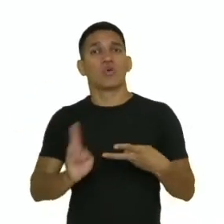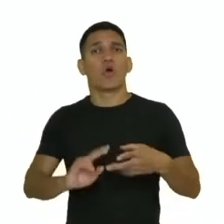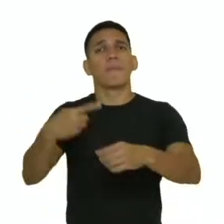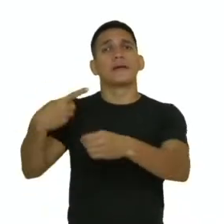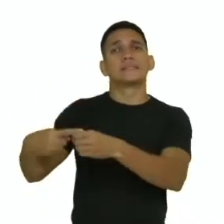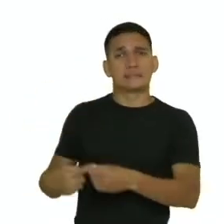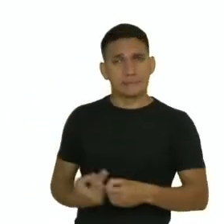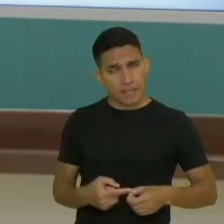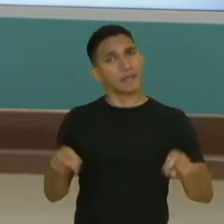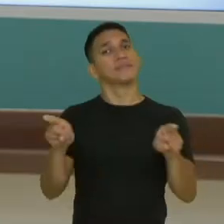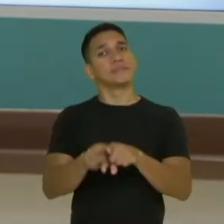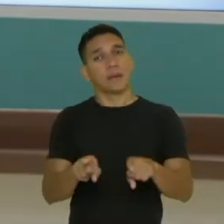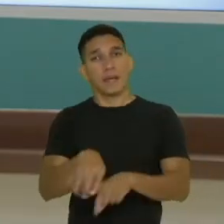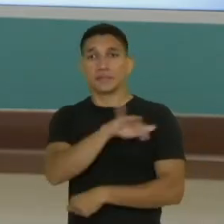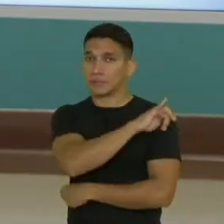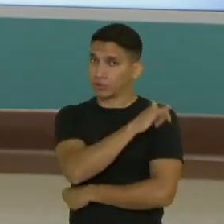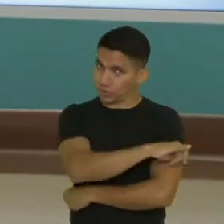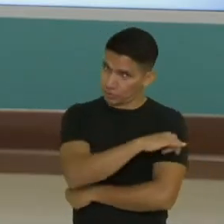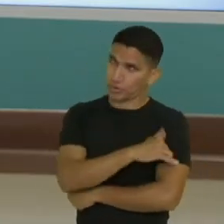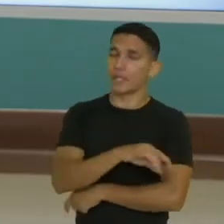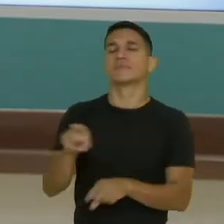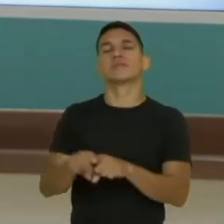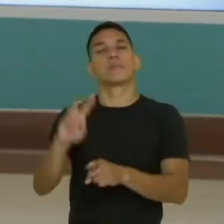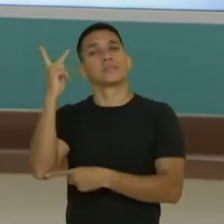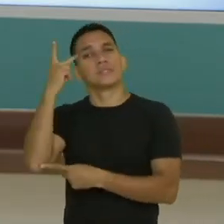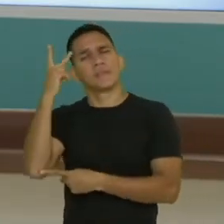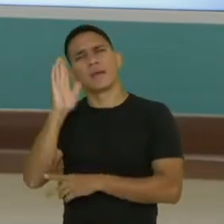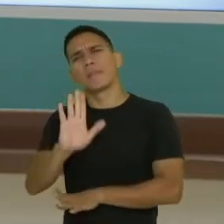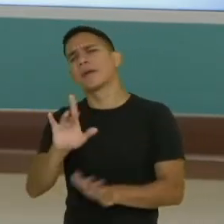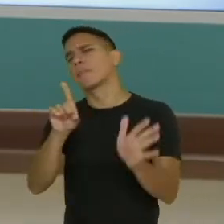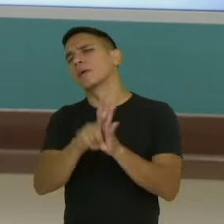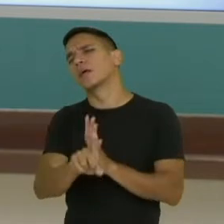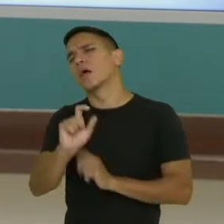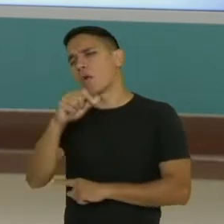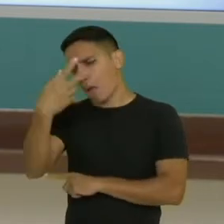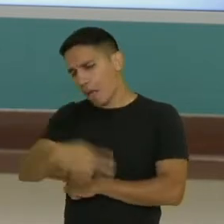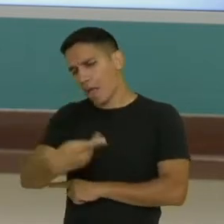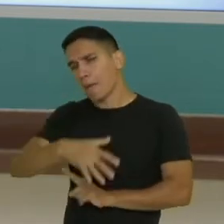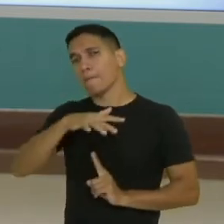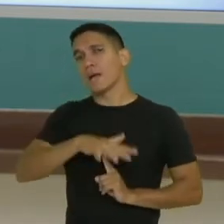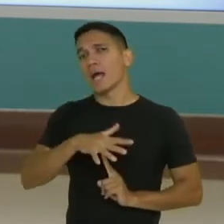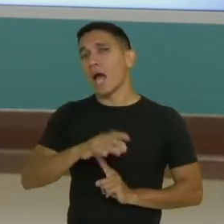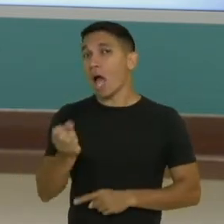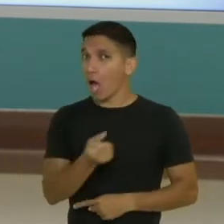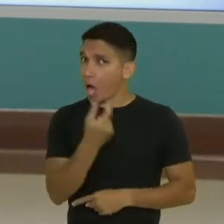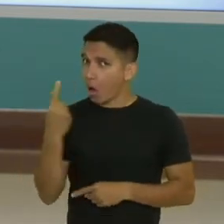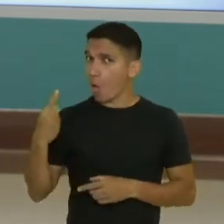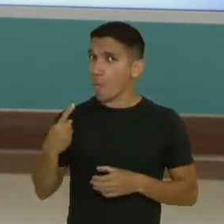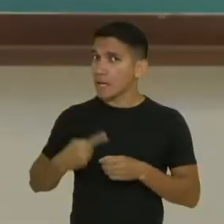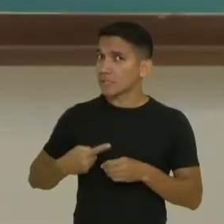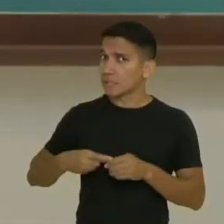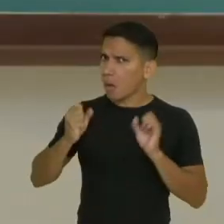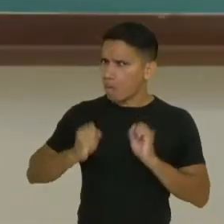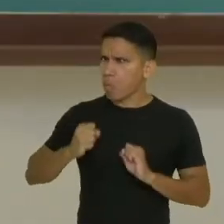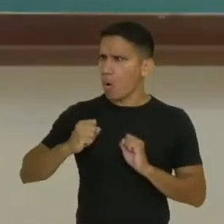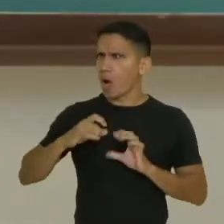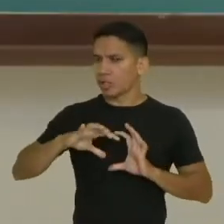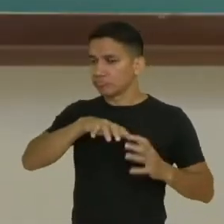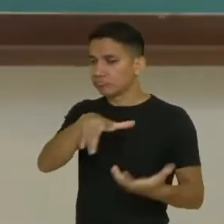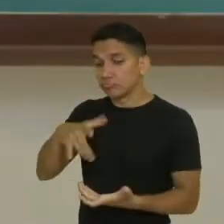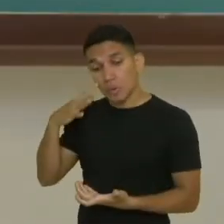Rio de Janeiro também entram. E no Paraná, será que alguma cidade pode ser considerada global? Na verdade, ainda